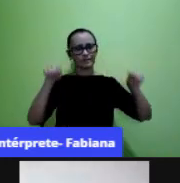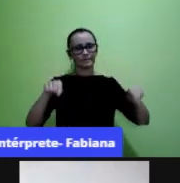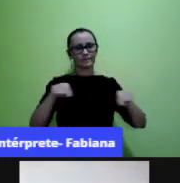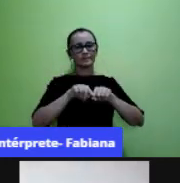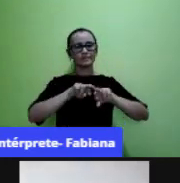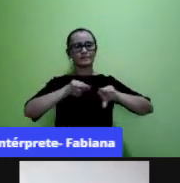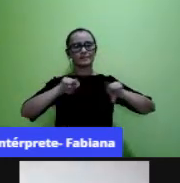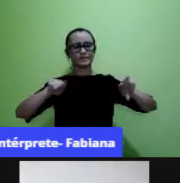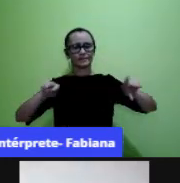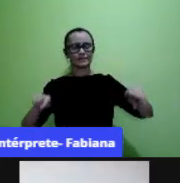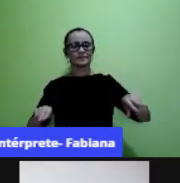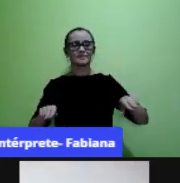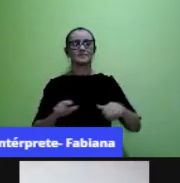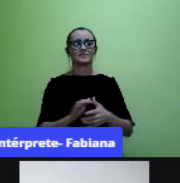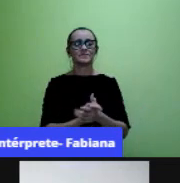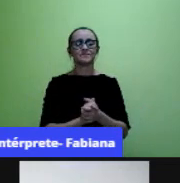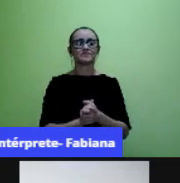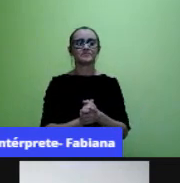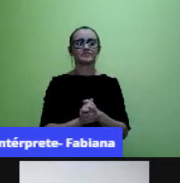Olá.